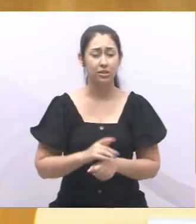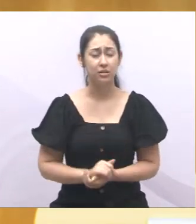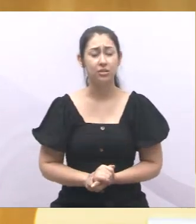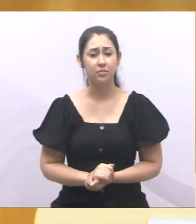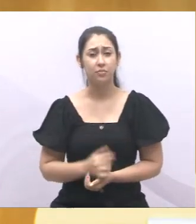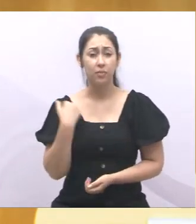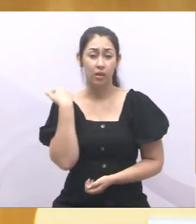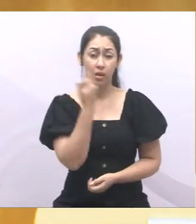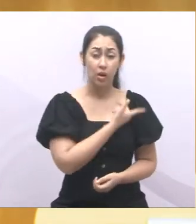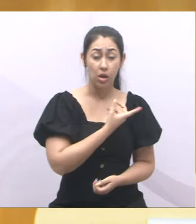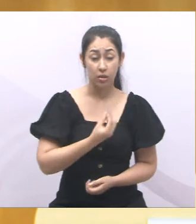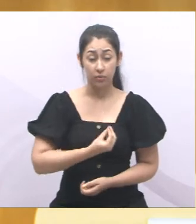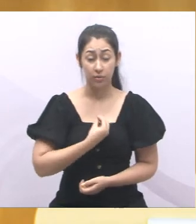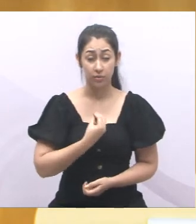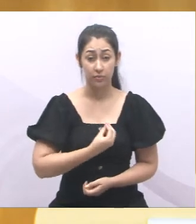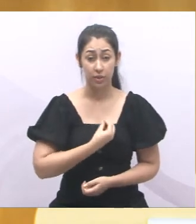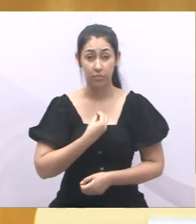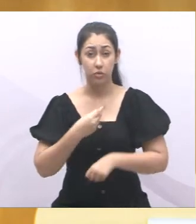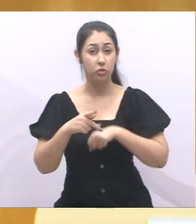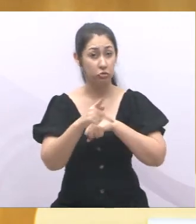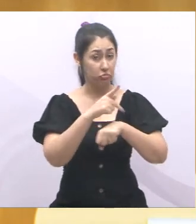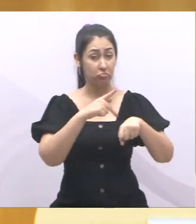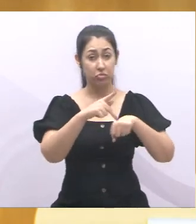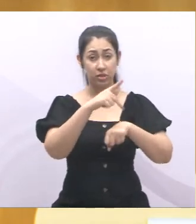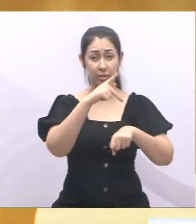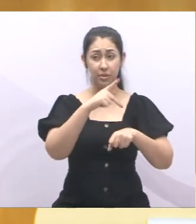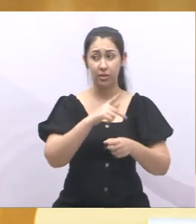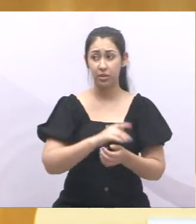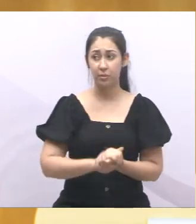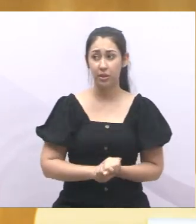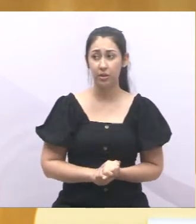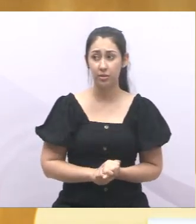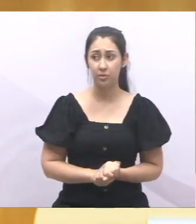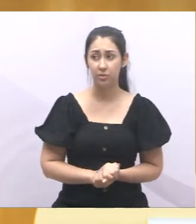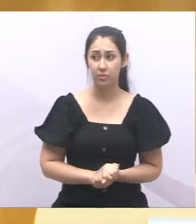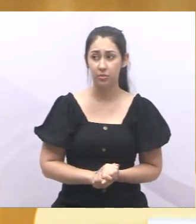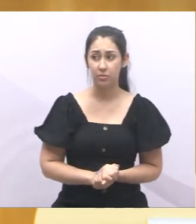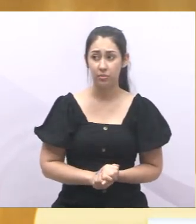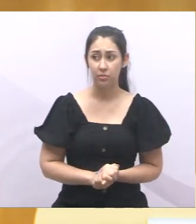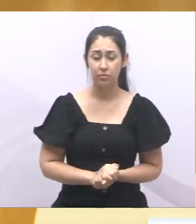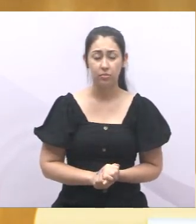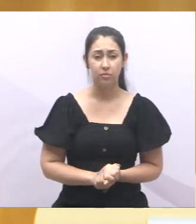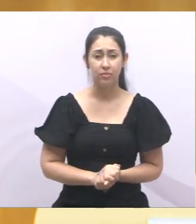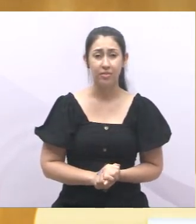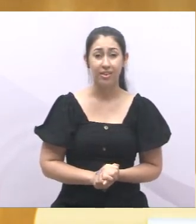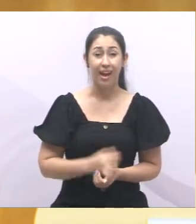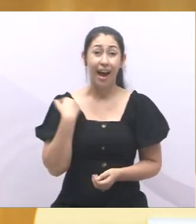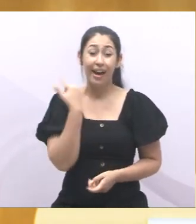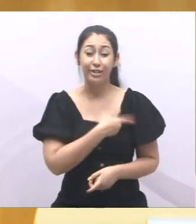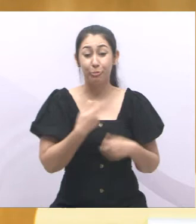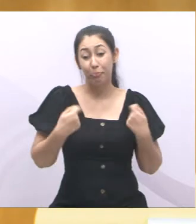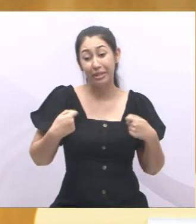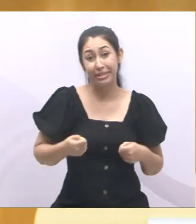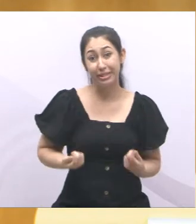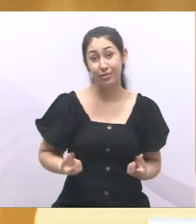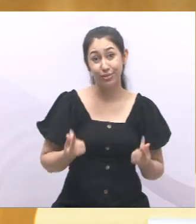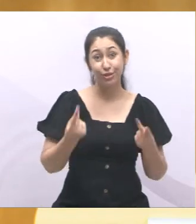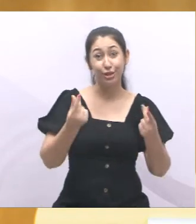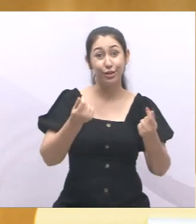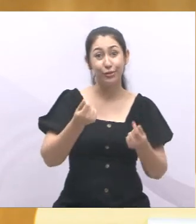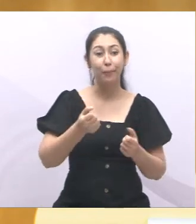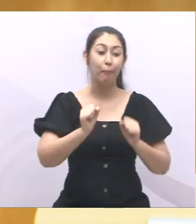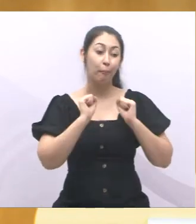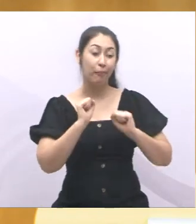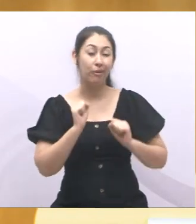por vivermos num país capitalista, os sonhos dependem de recursos, dependem